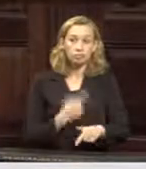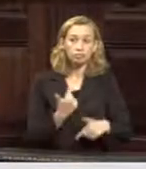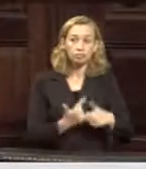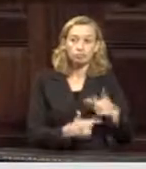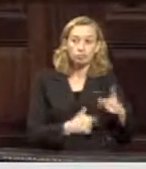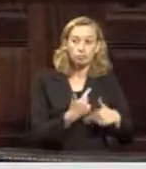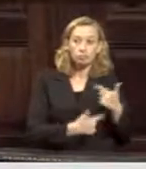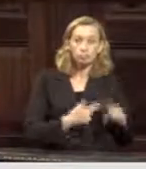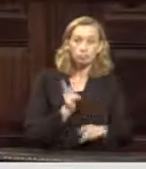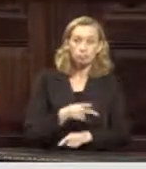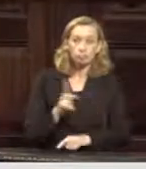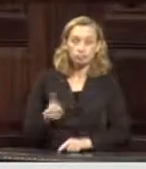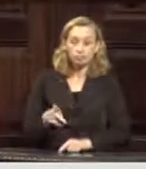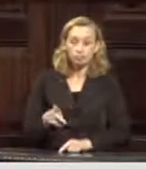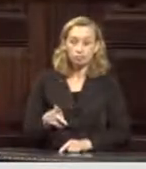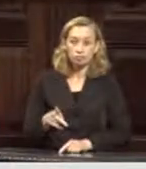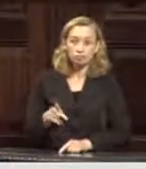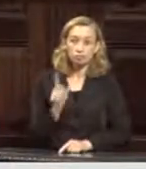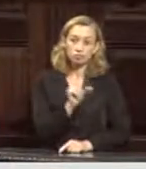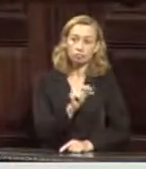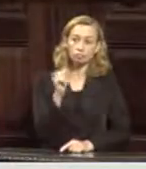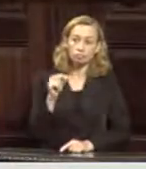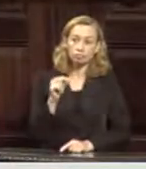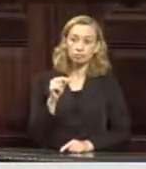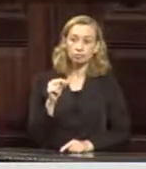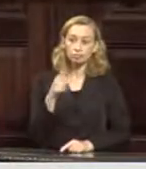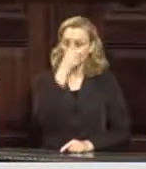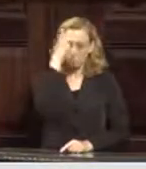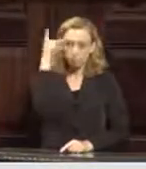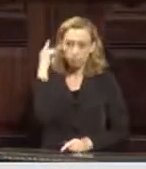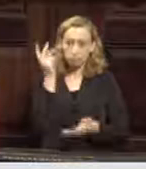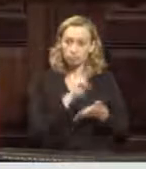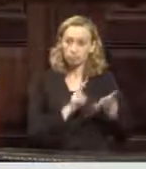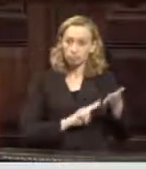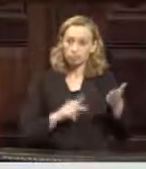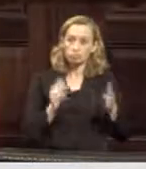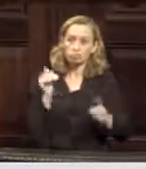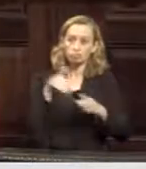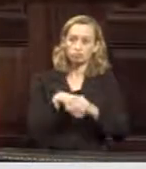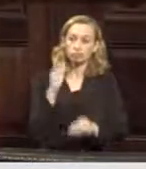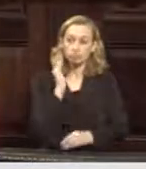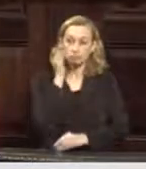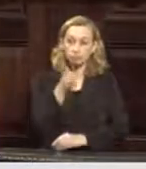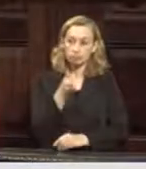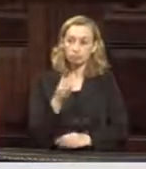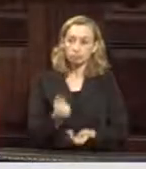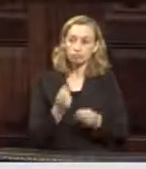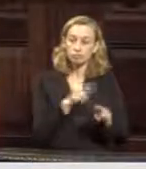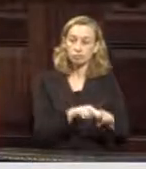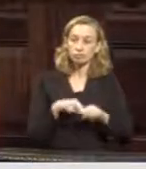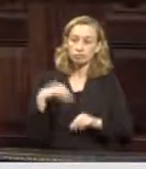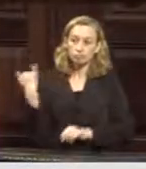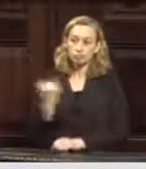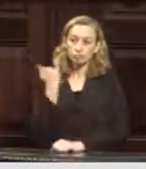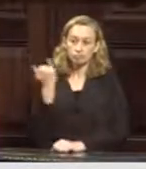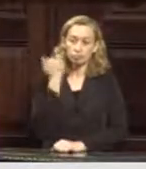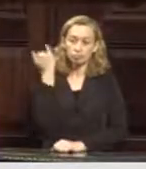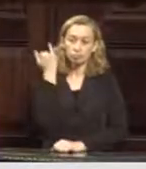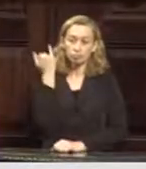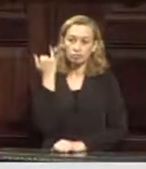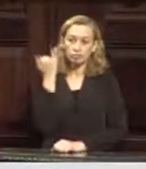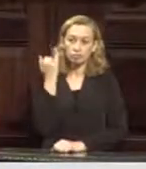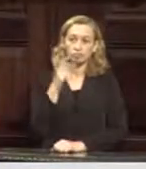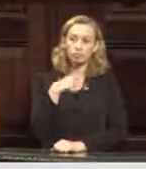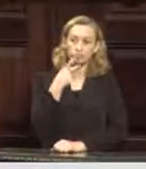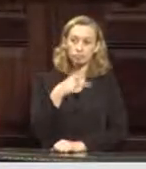administrativos escolhem reitores e reitoras pelo voto direto dessa comunidade. Por isso, foi importante fazer esse primeiro